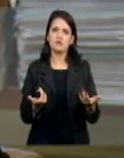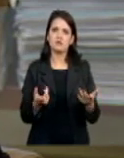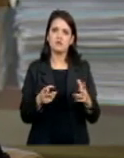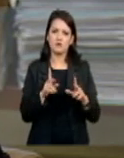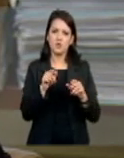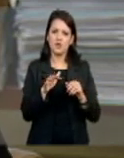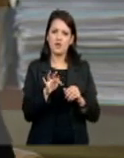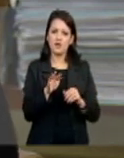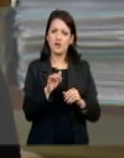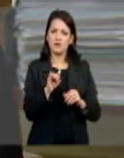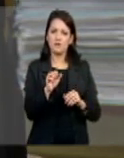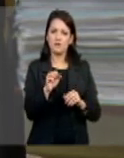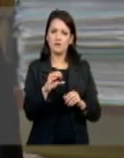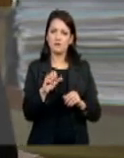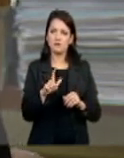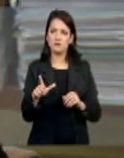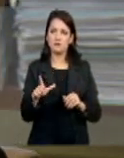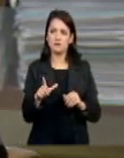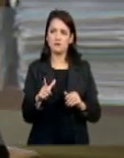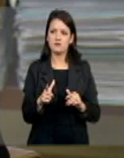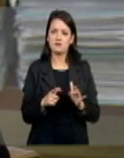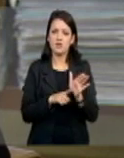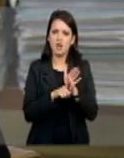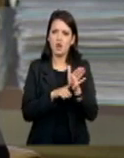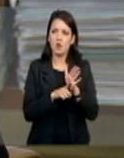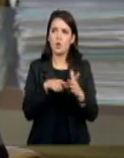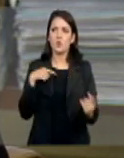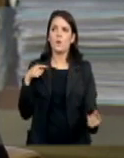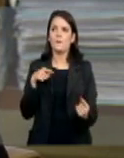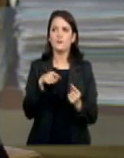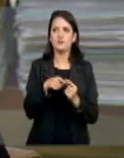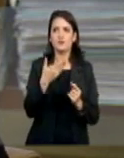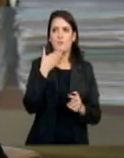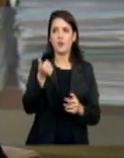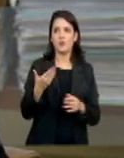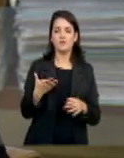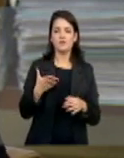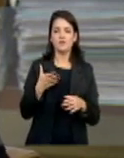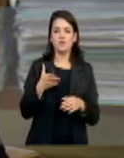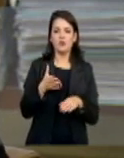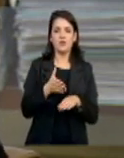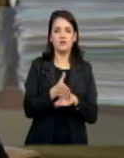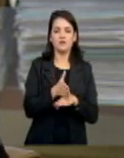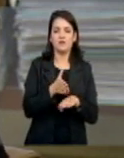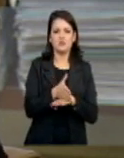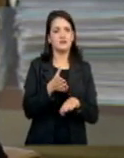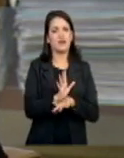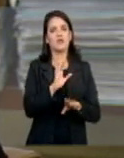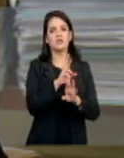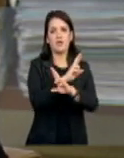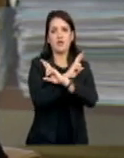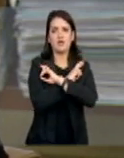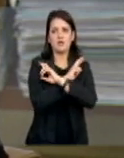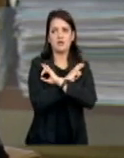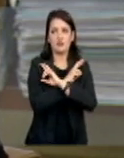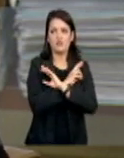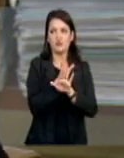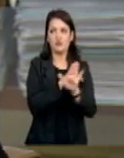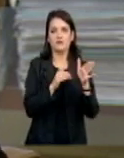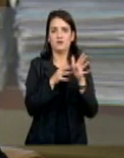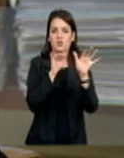para o com o objetivo de viabilizar o acesso da receita federal assim as informações